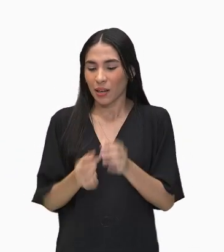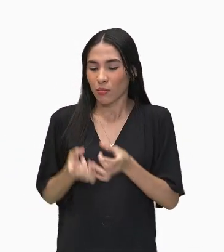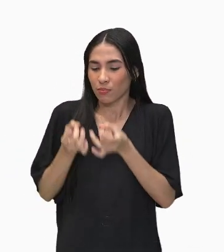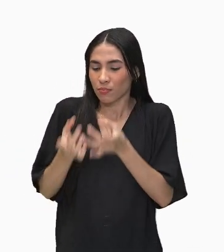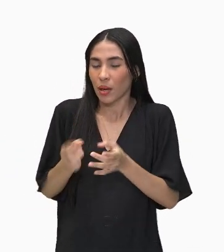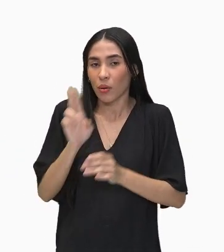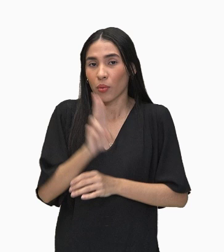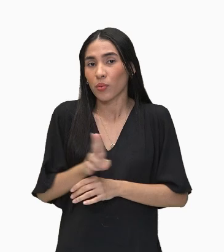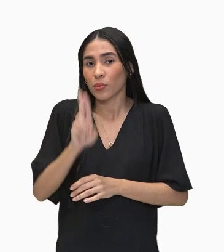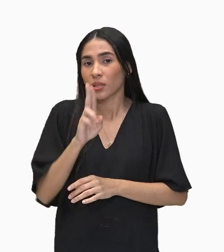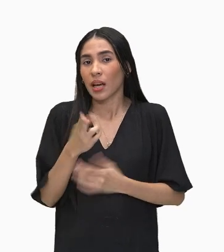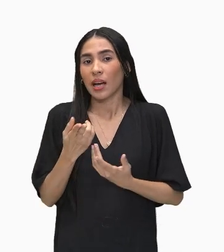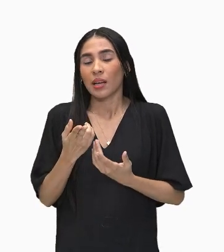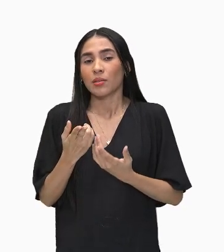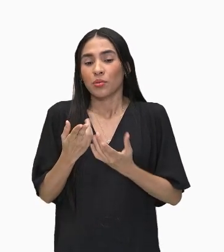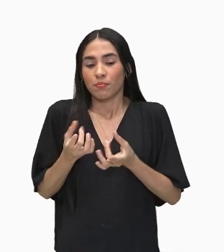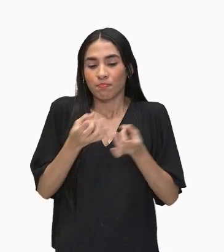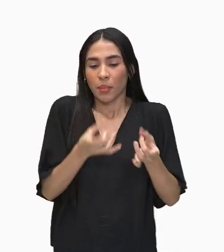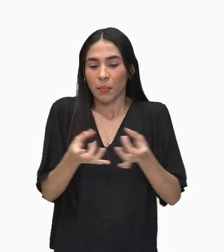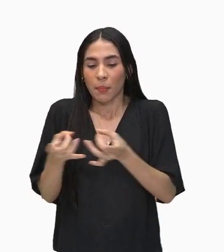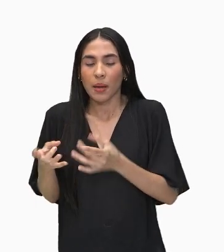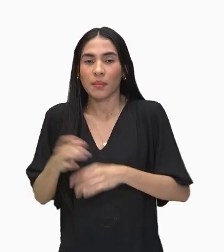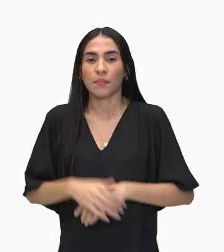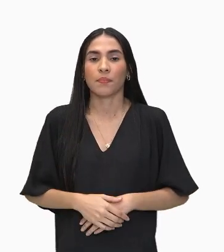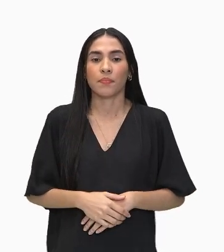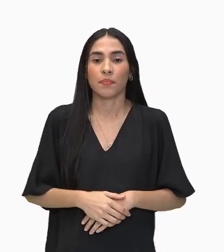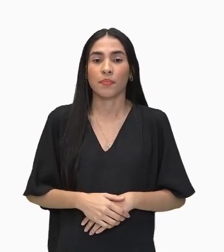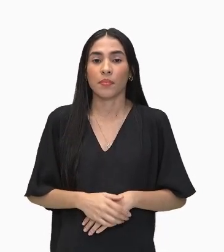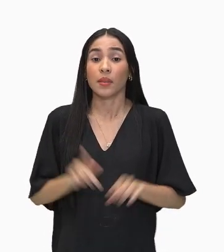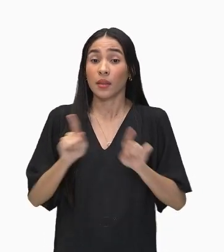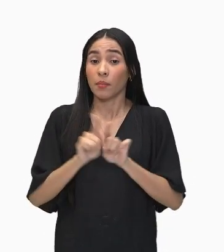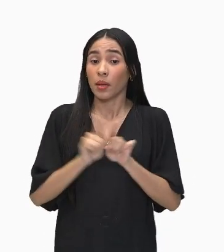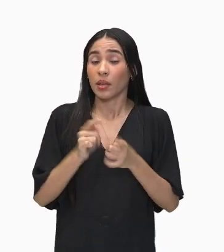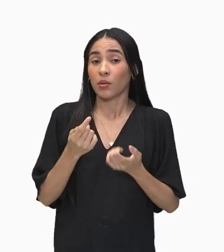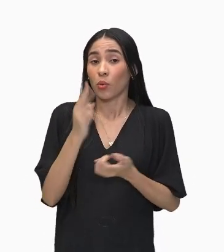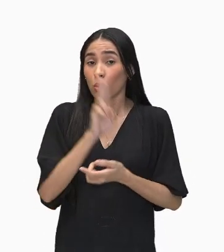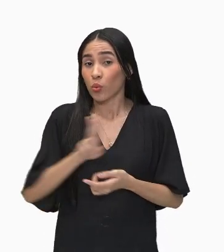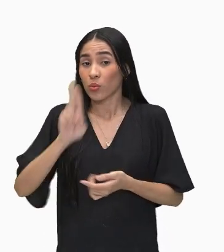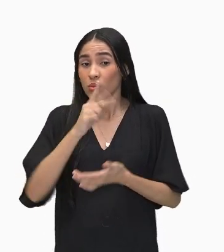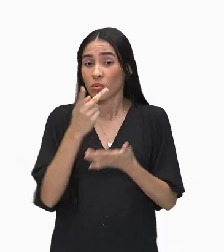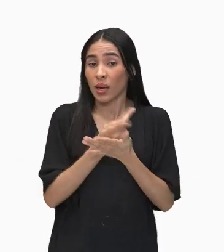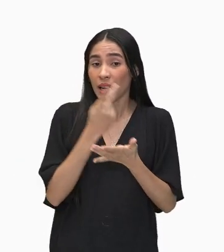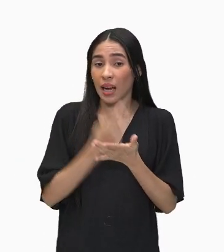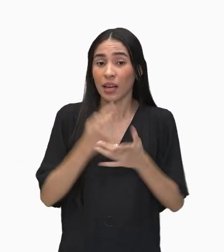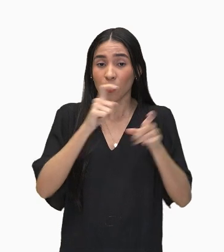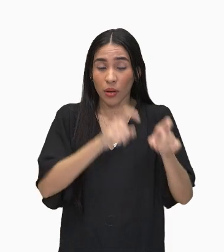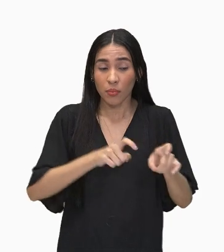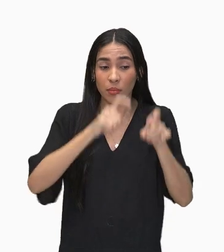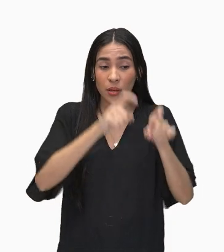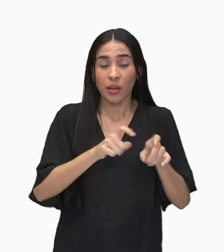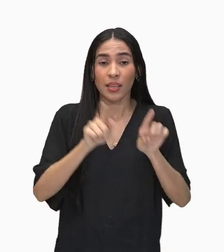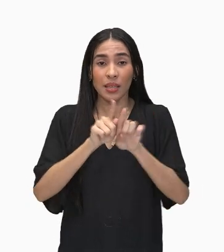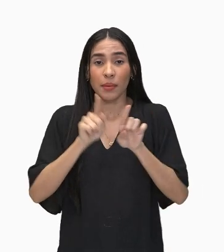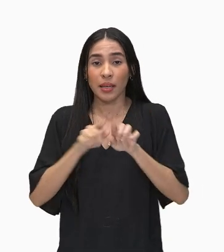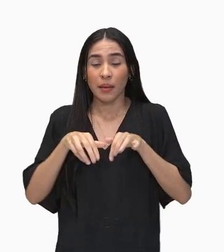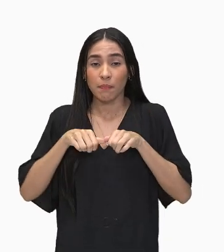na produção e o lançamento de efluentes, a utilização inadequada na agropecuária